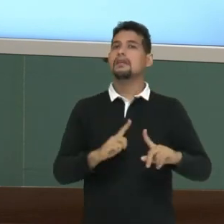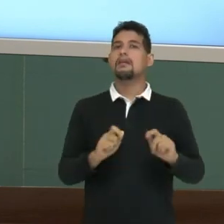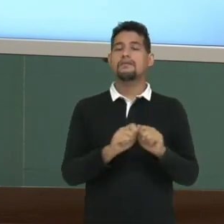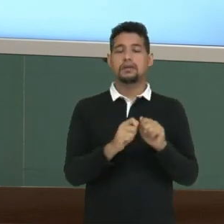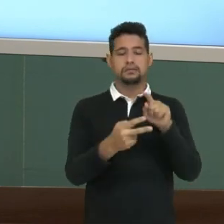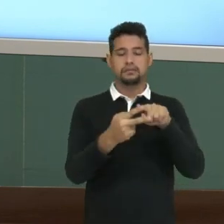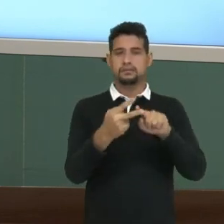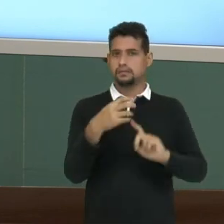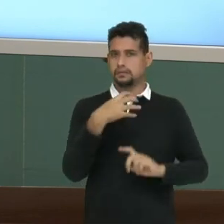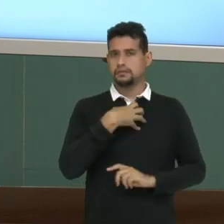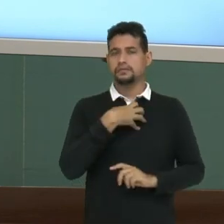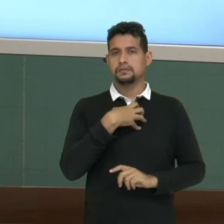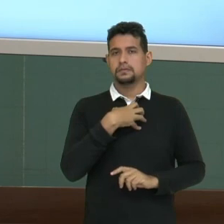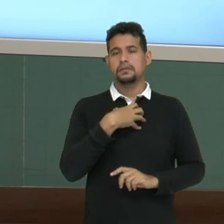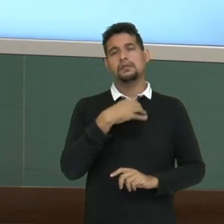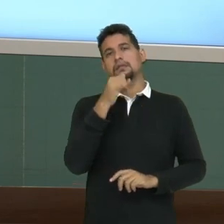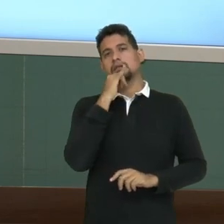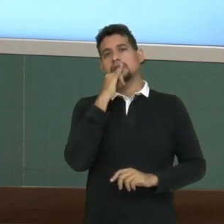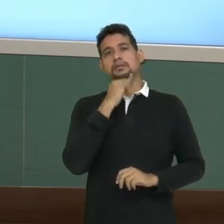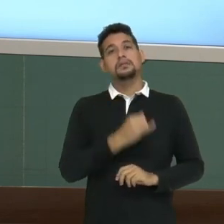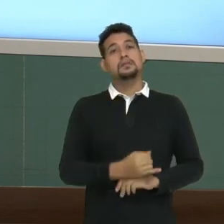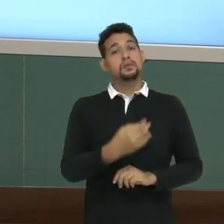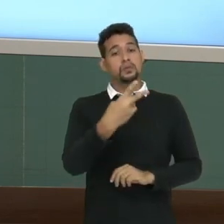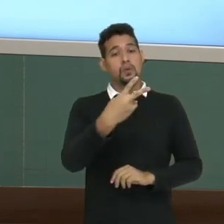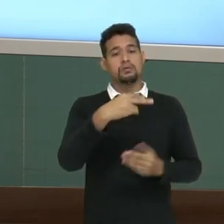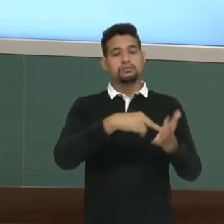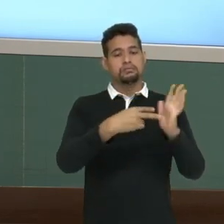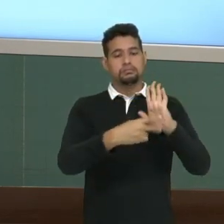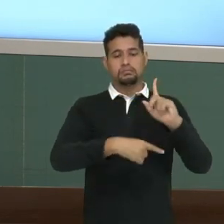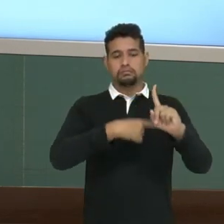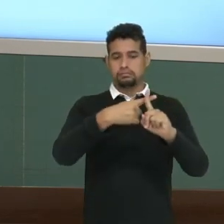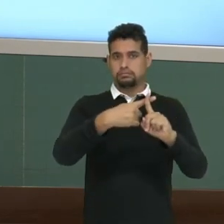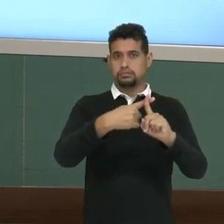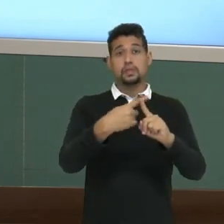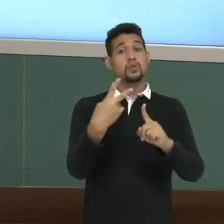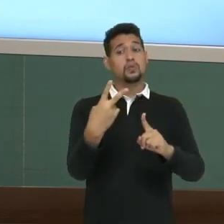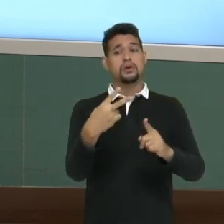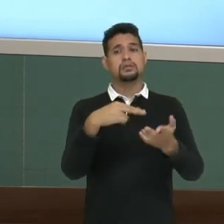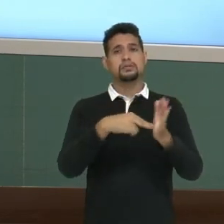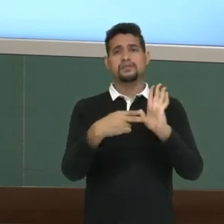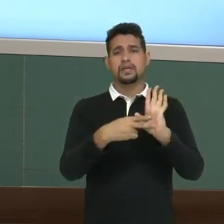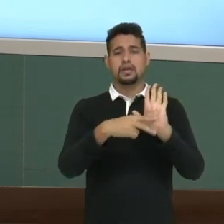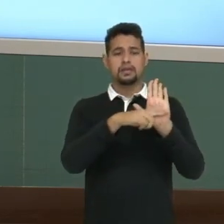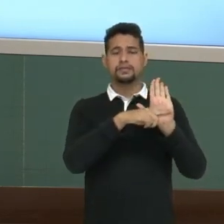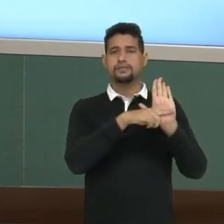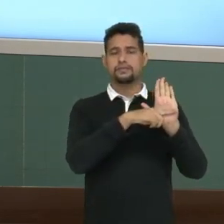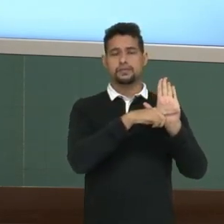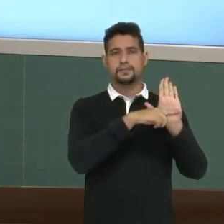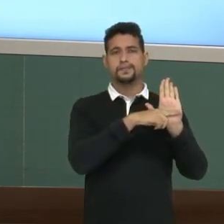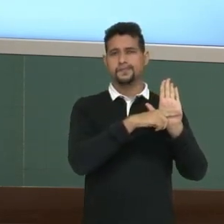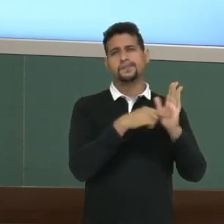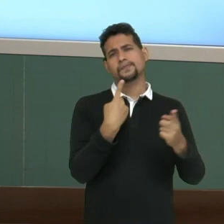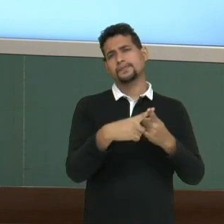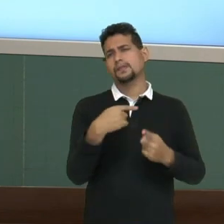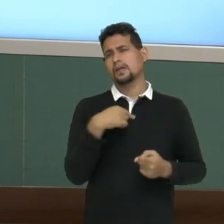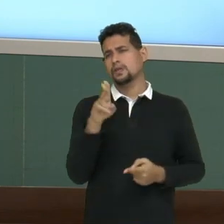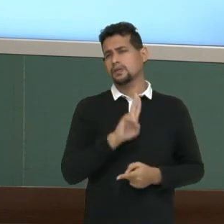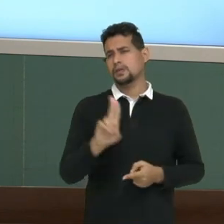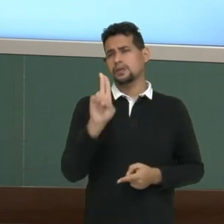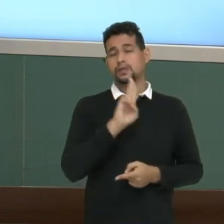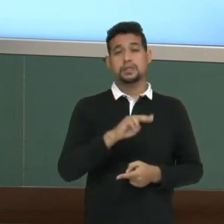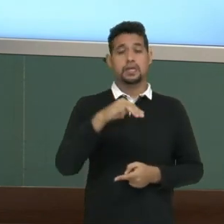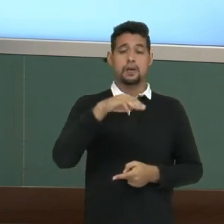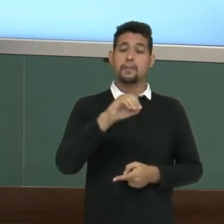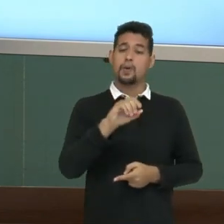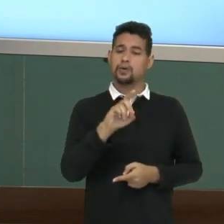duas condições. Quando 2 é positivo e quando 2 é negativo. Porque a gente está usando em módulo,